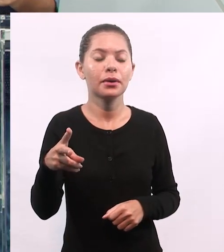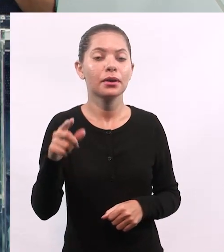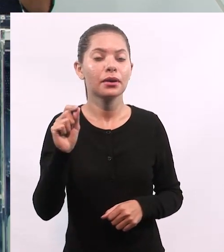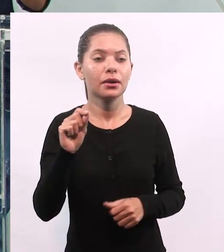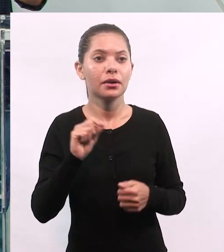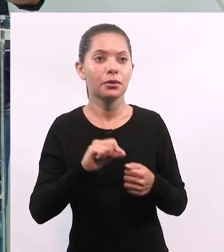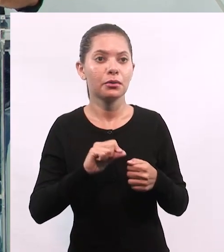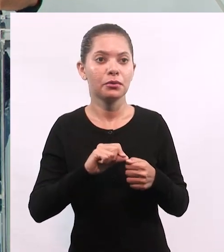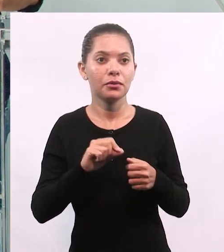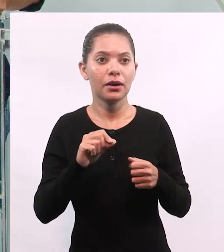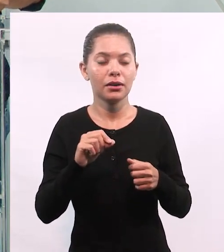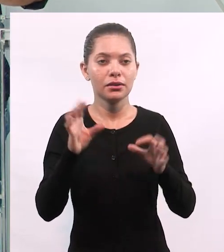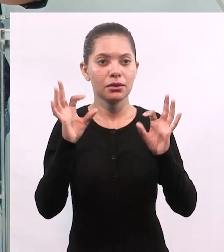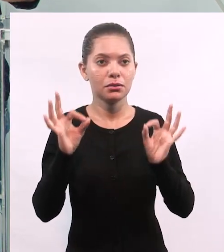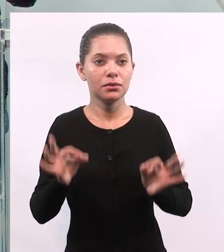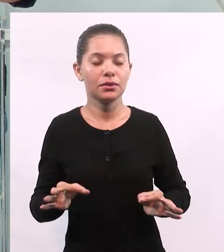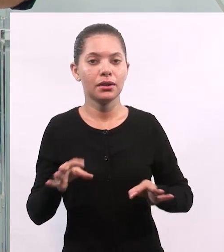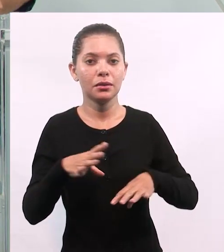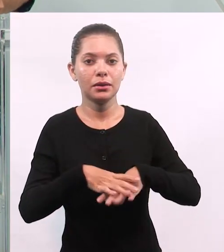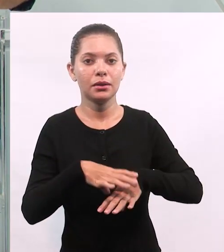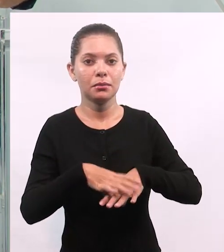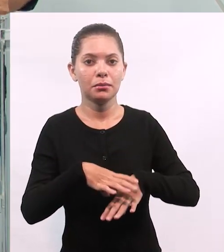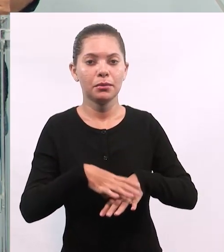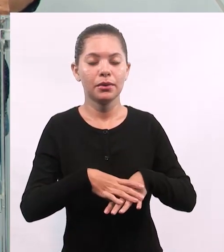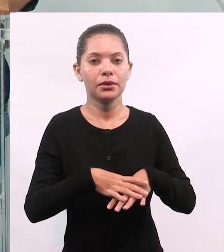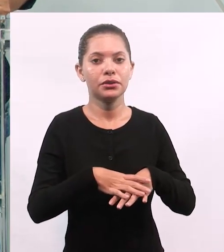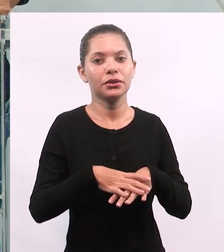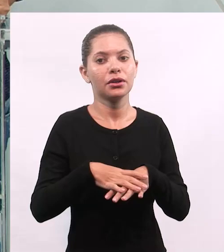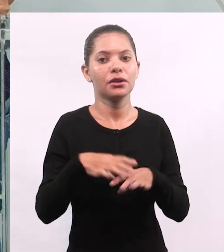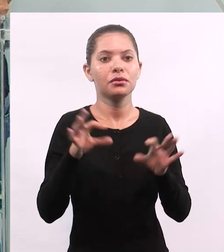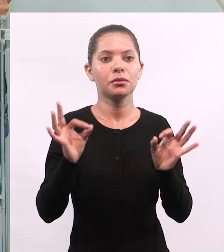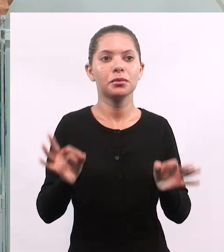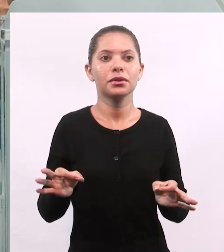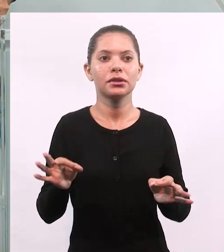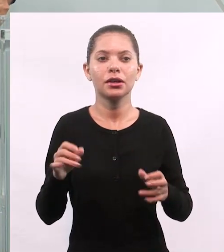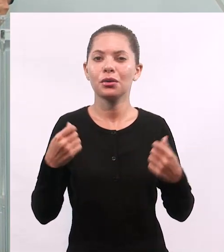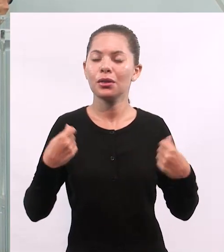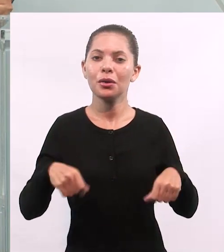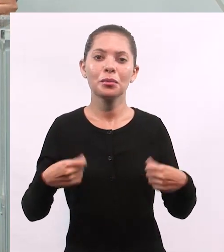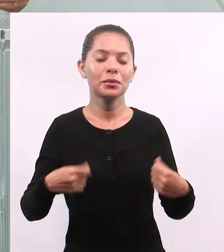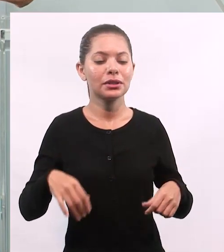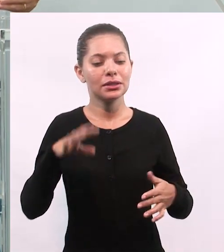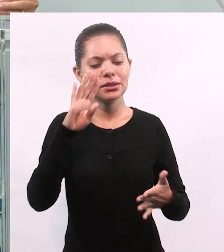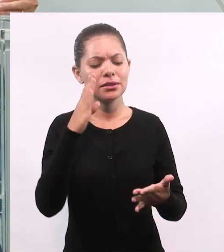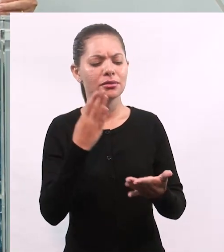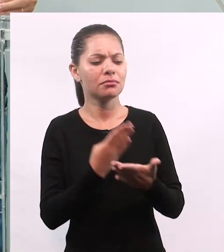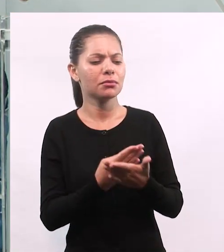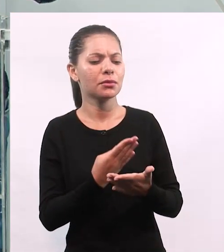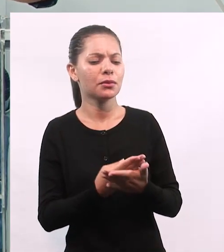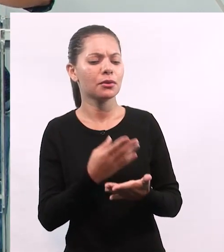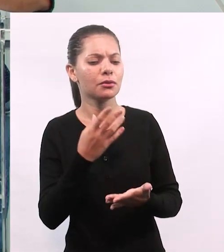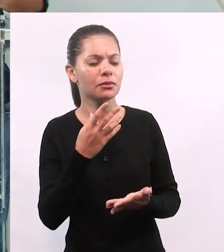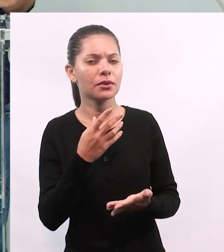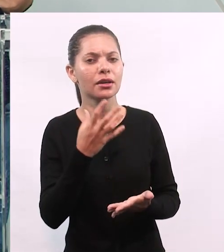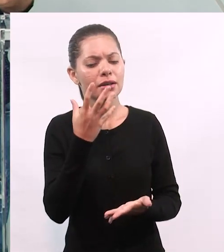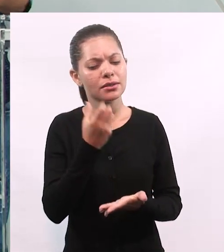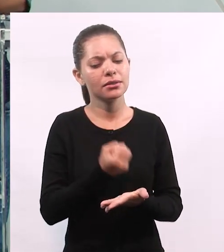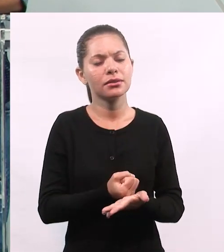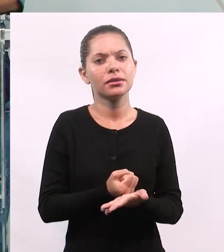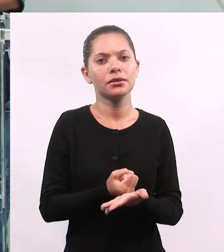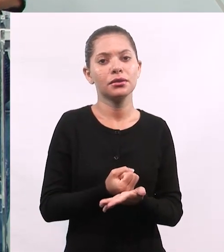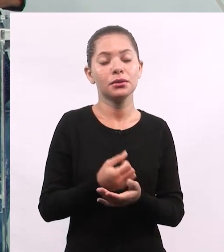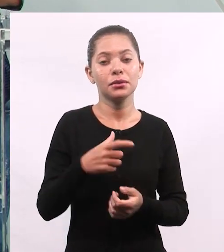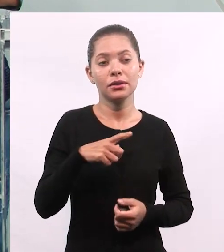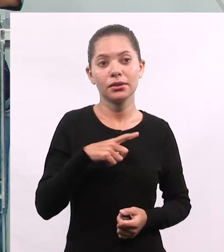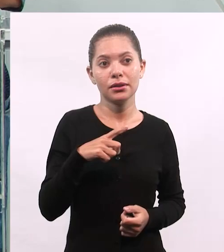uma proposição em matemática, uma afirmação em matemática, e aquela afirmação não carece de prova, é aceito